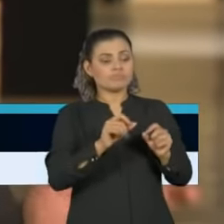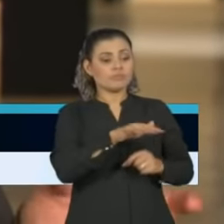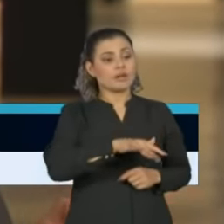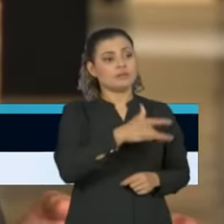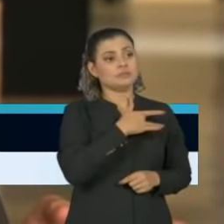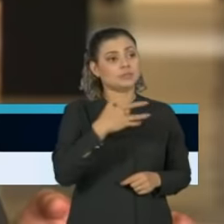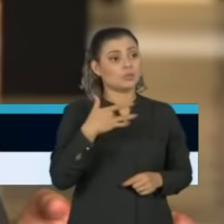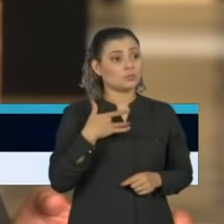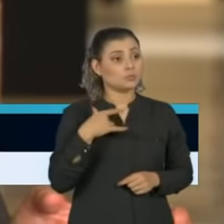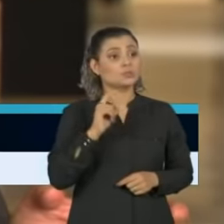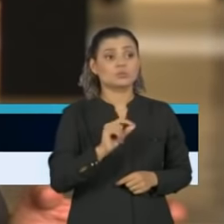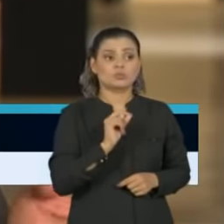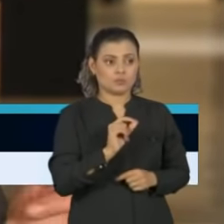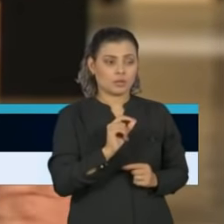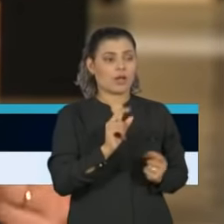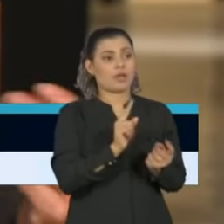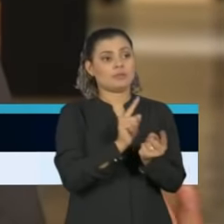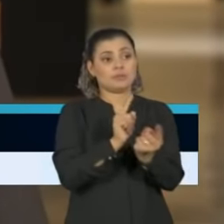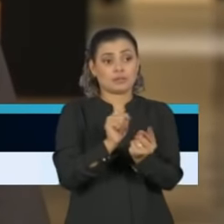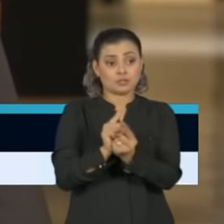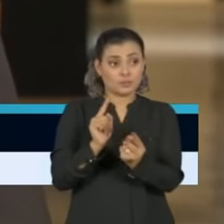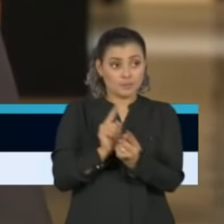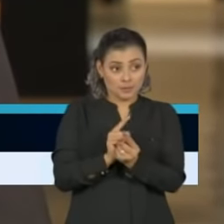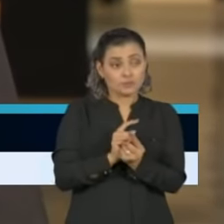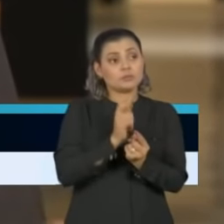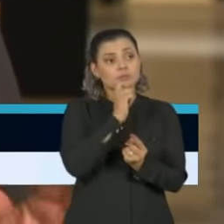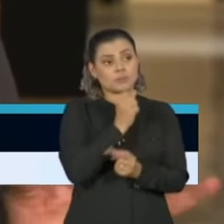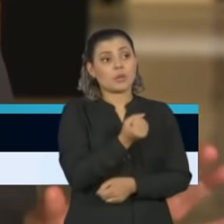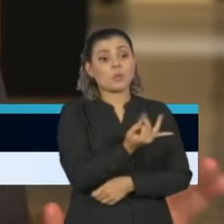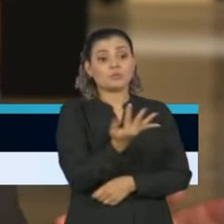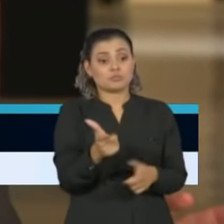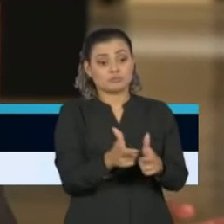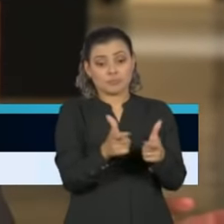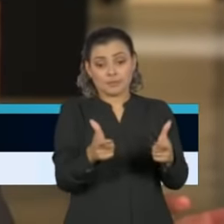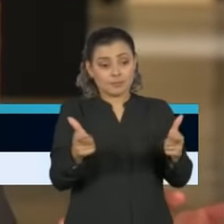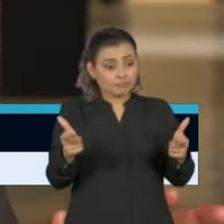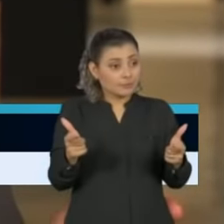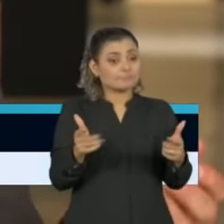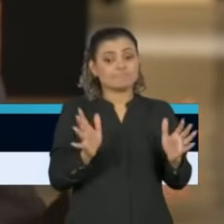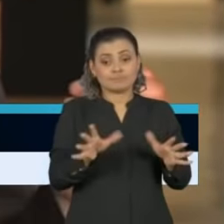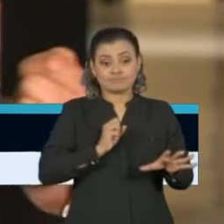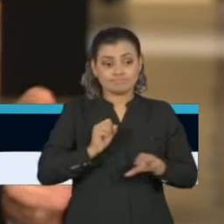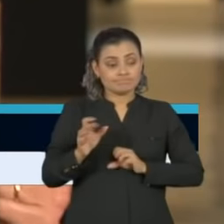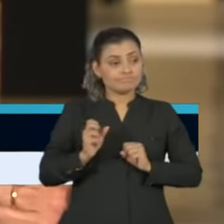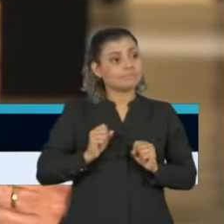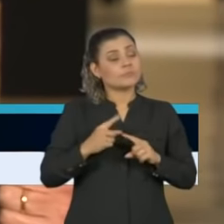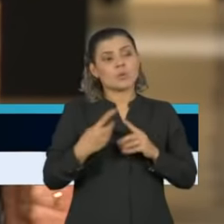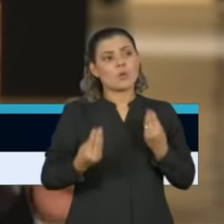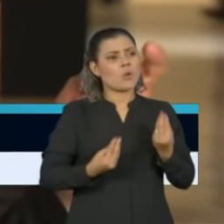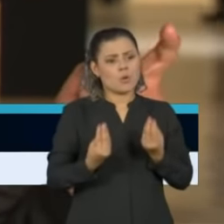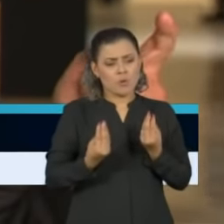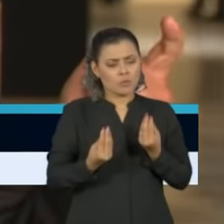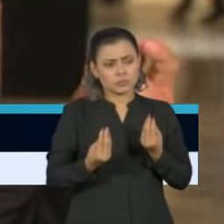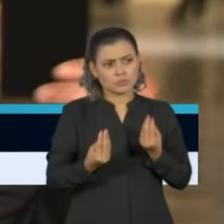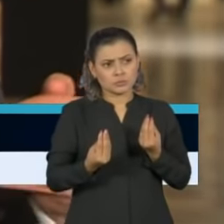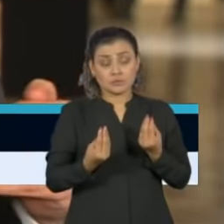saúde suplementar, onde tem um número maior de pacientes, entendendo bem o que aconteceu. No primeiro